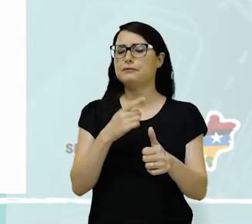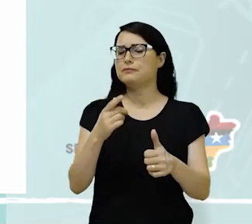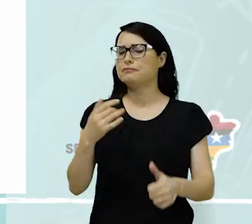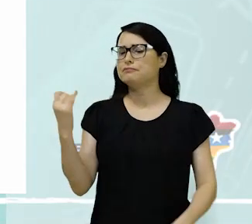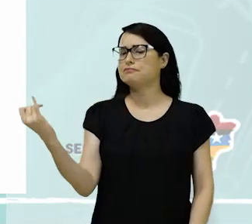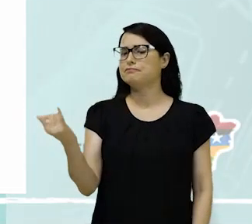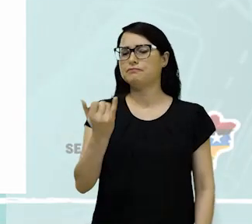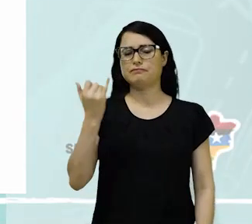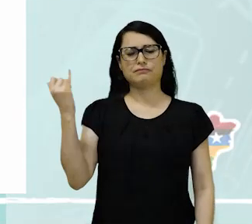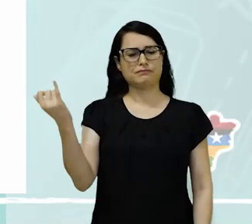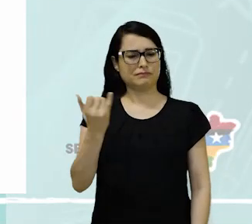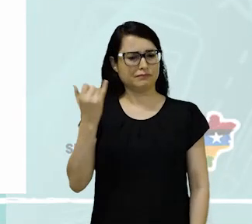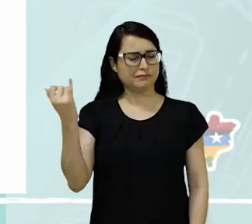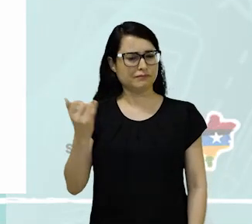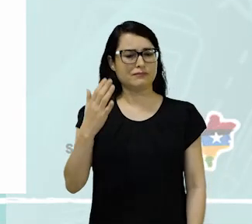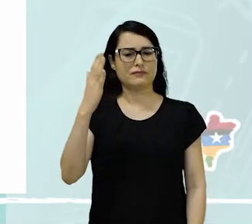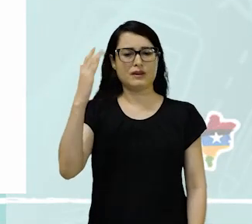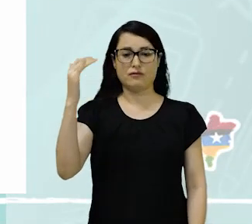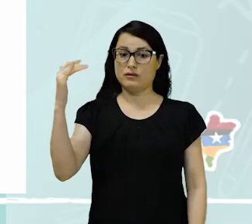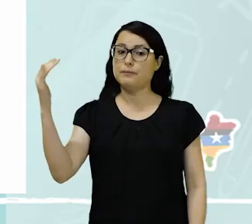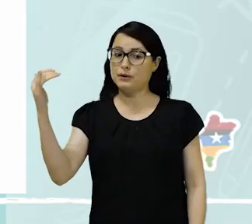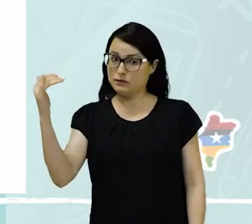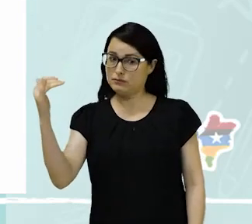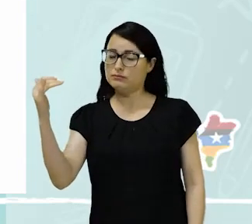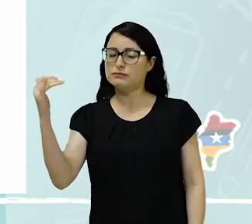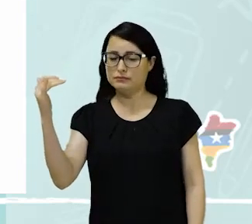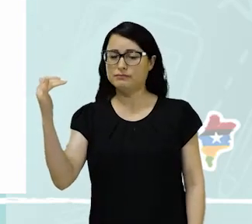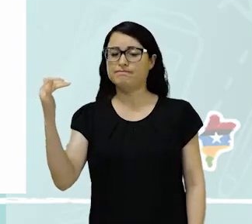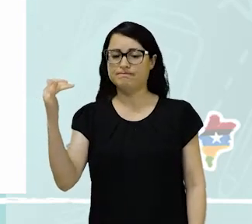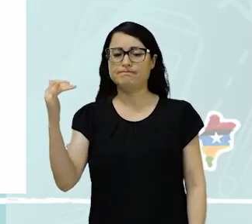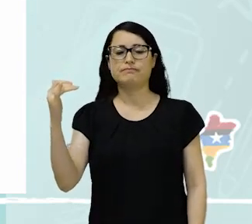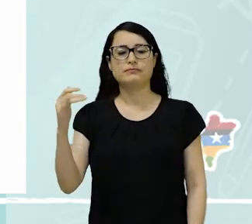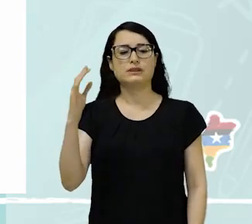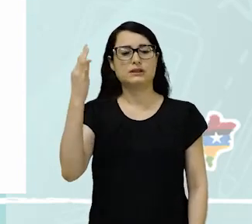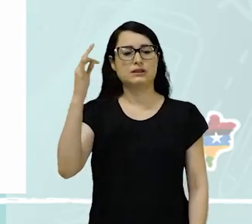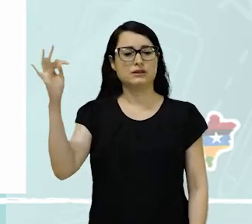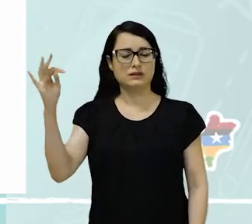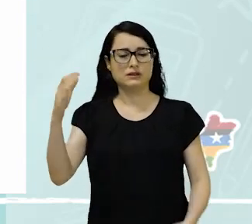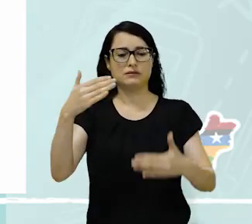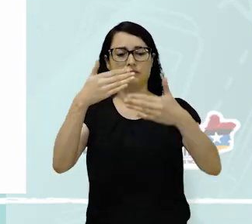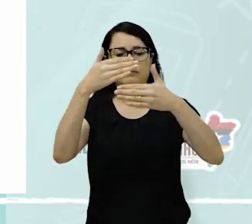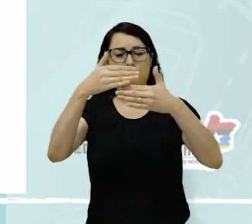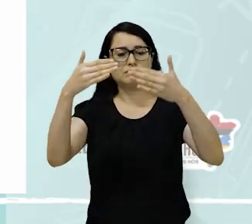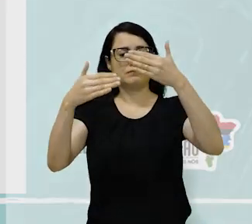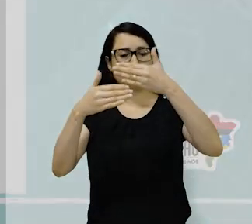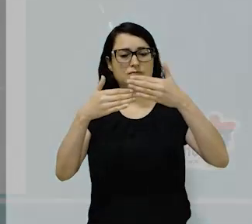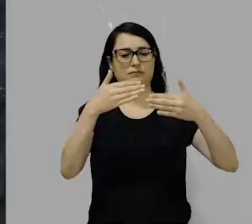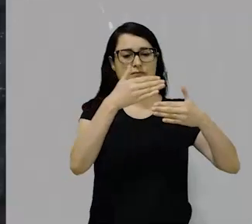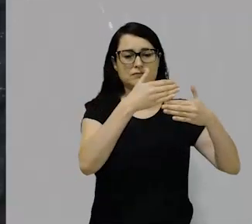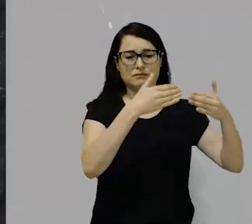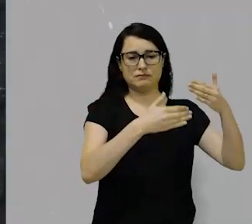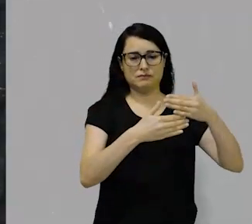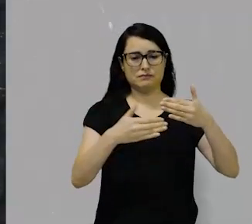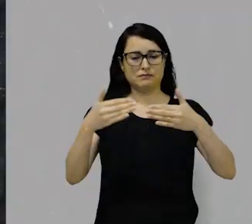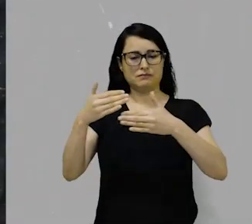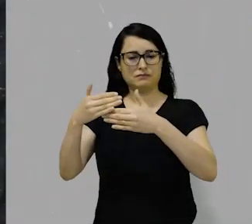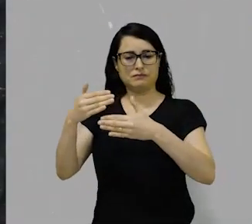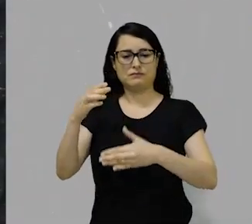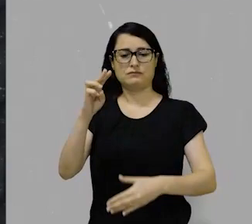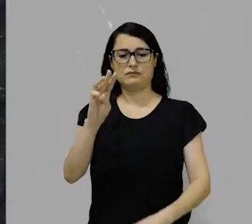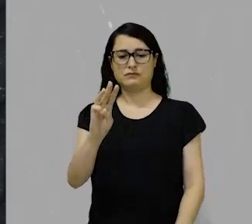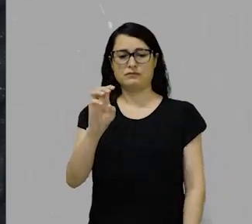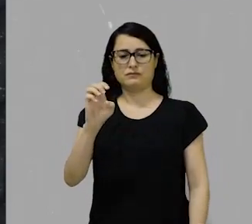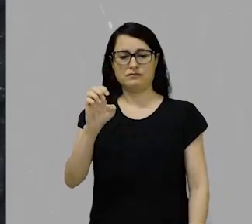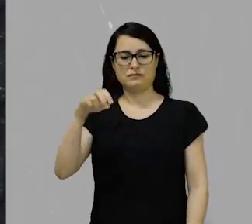importante, tá? A famosa, essa daqui é famosa mesmo, tá? Teoria da deriva continental de Alfred